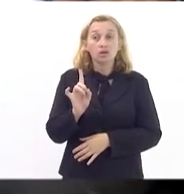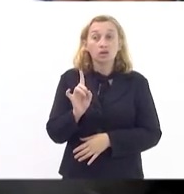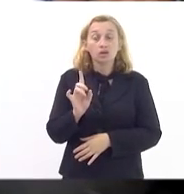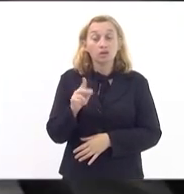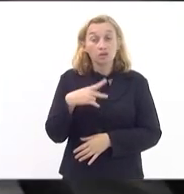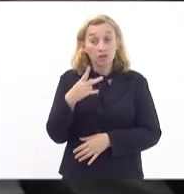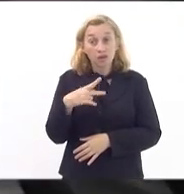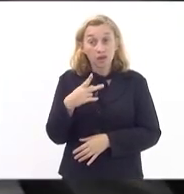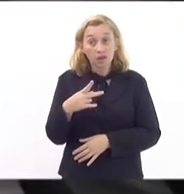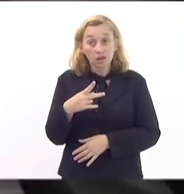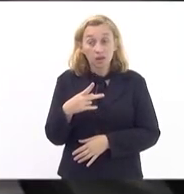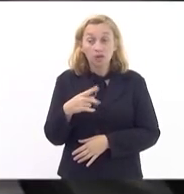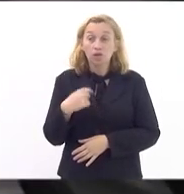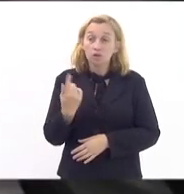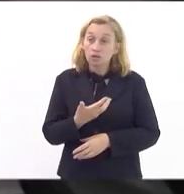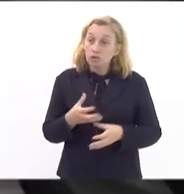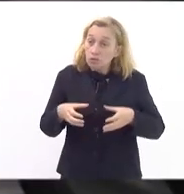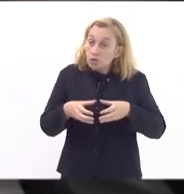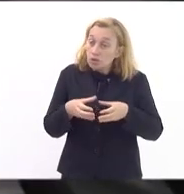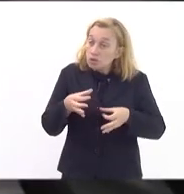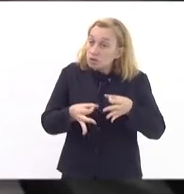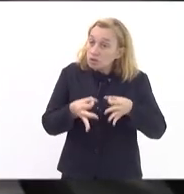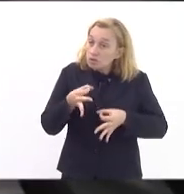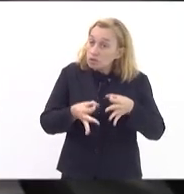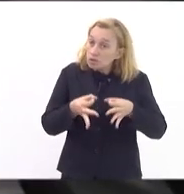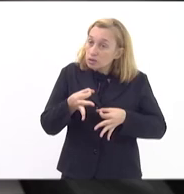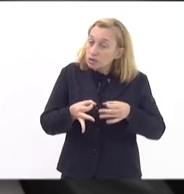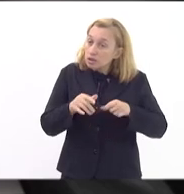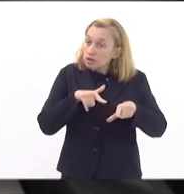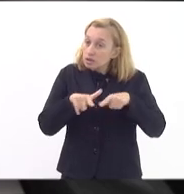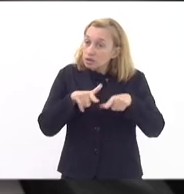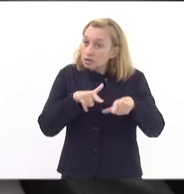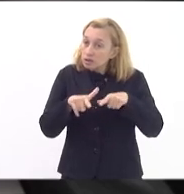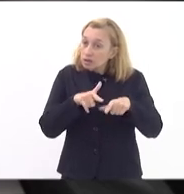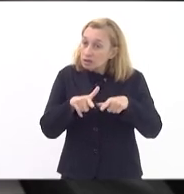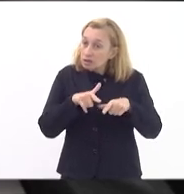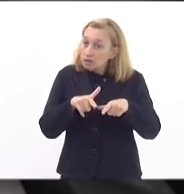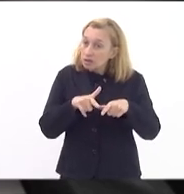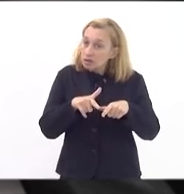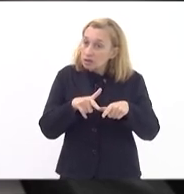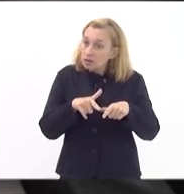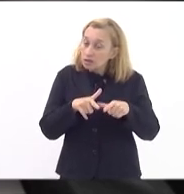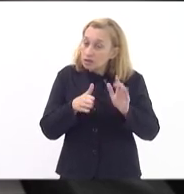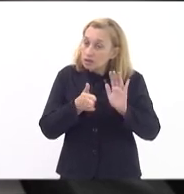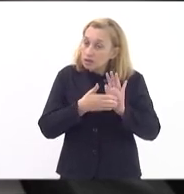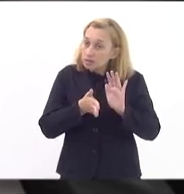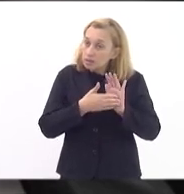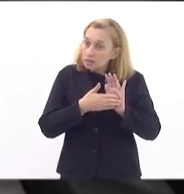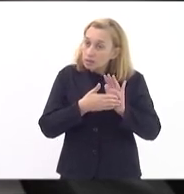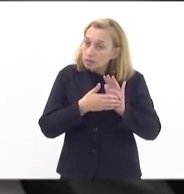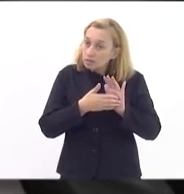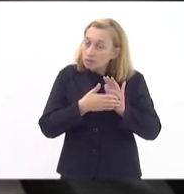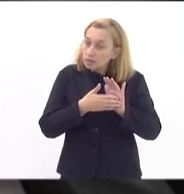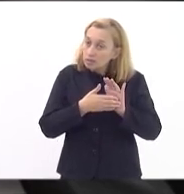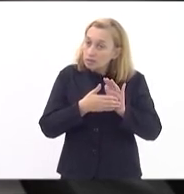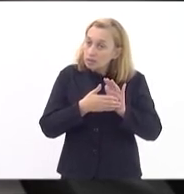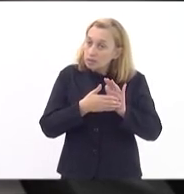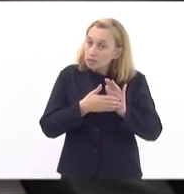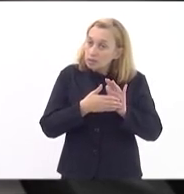Corpore o nosso corpo jurídico elas calça por favor trabalhando nessa nessas propostas para